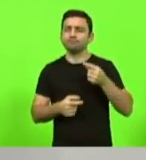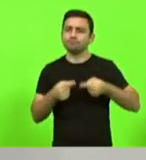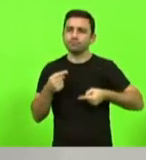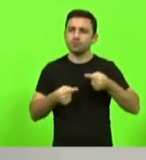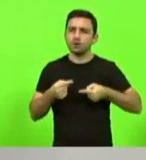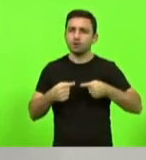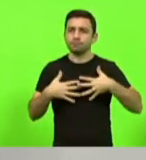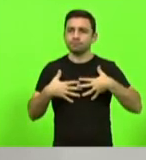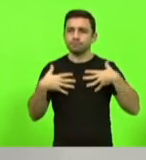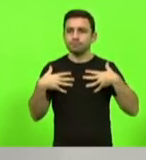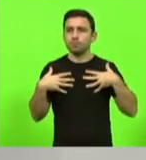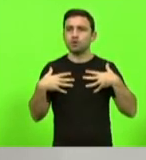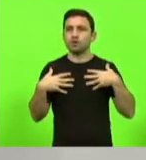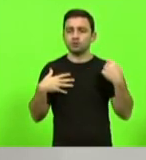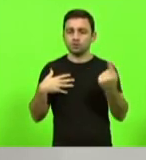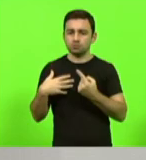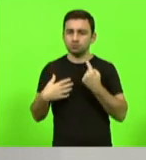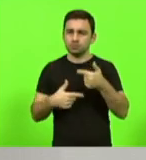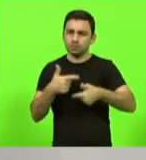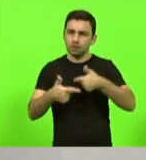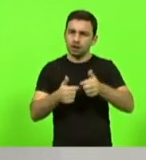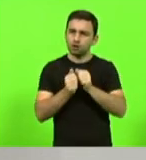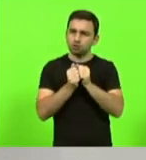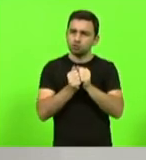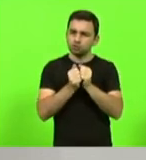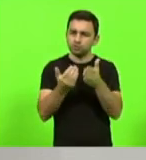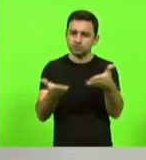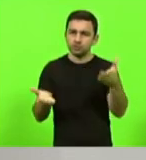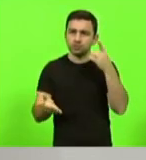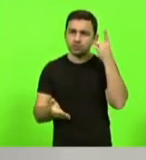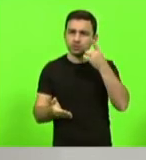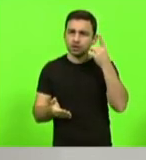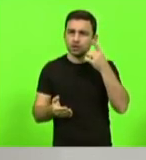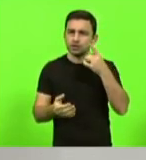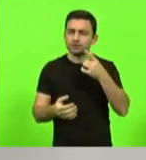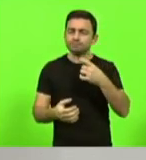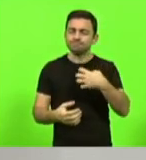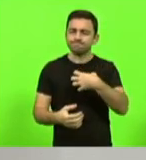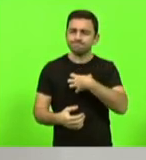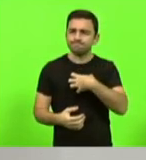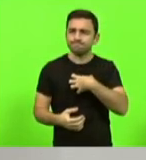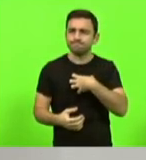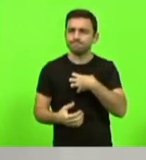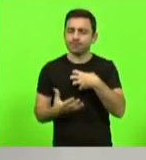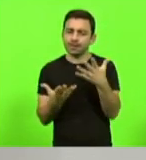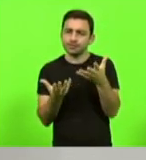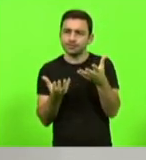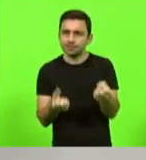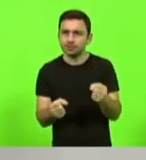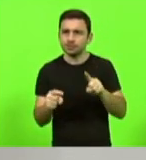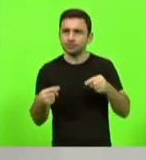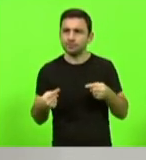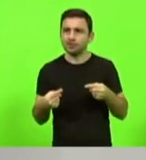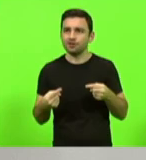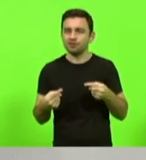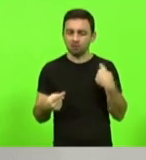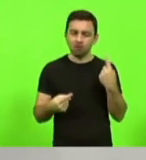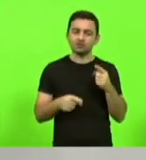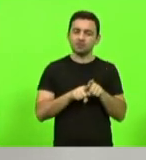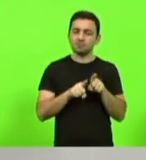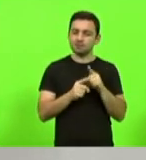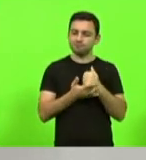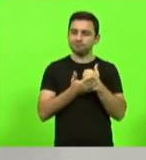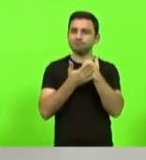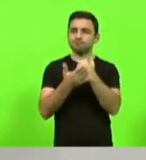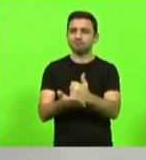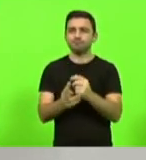FEUESC trabalhar com parlamentares sensíveis aos desafios impostos. Contem conosco. Muito obrigado a